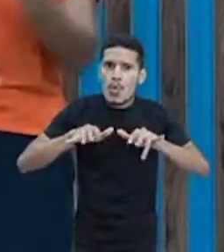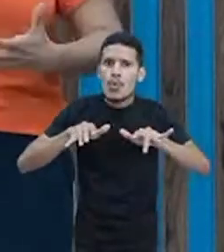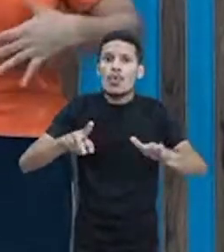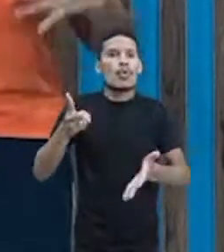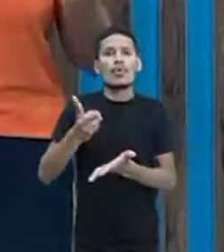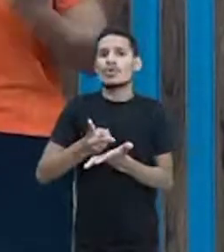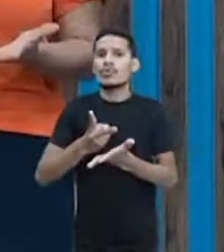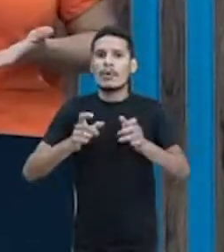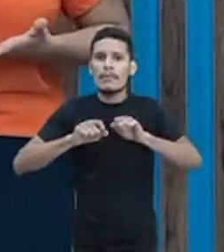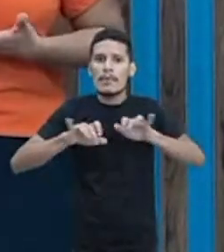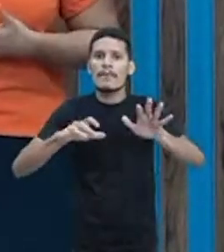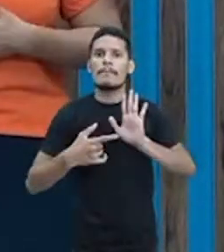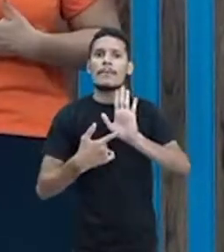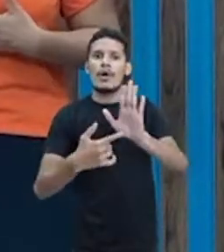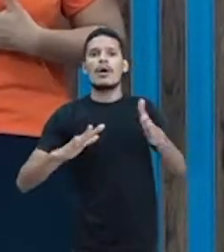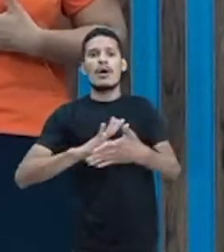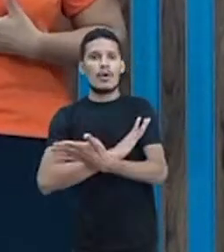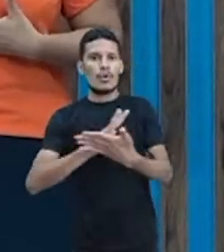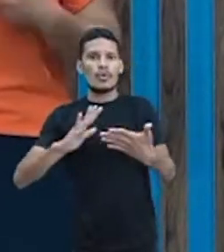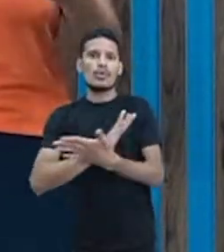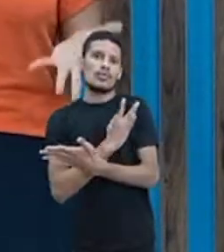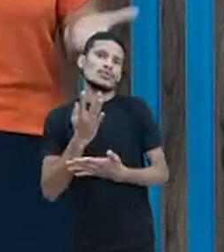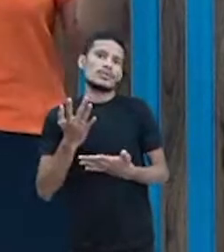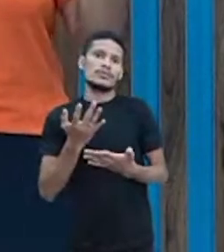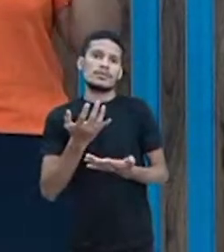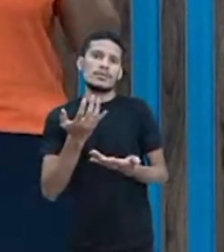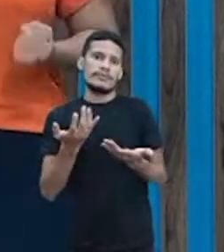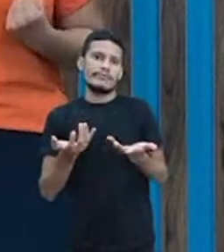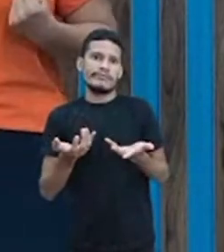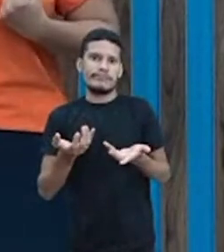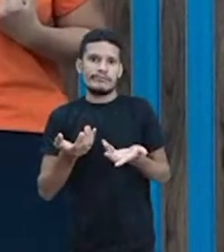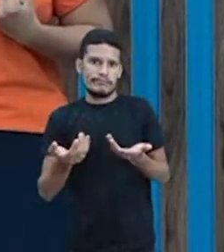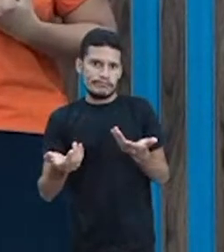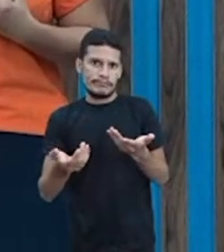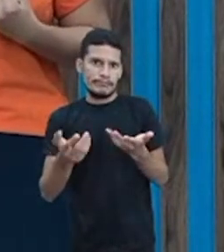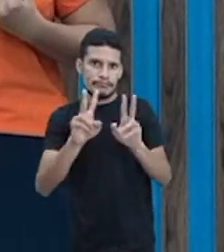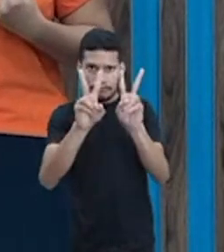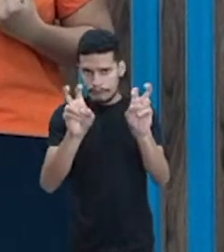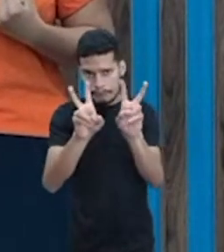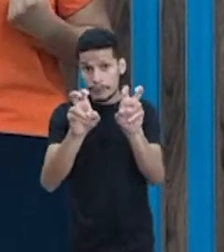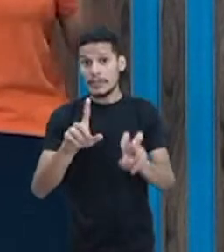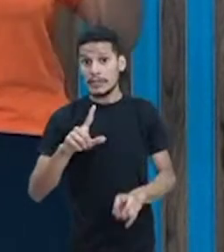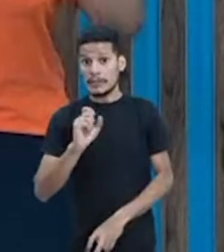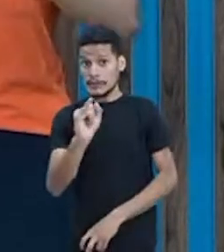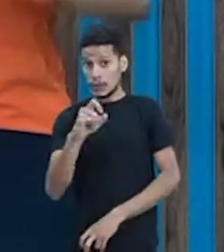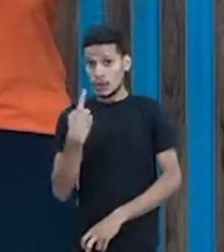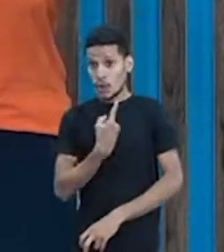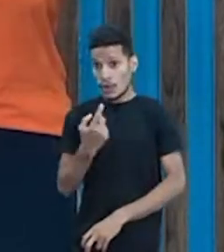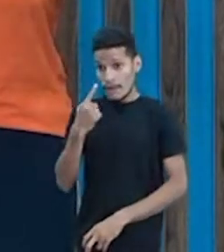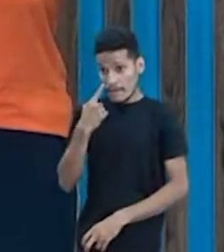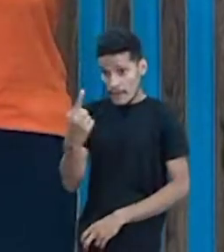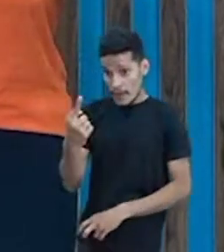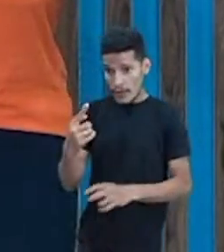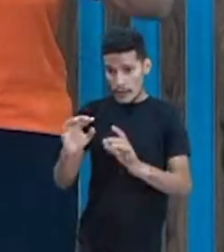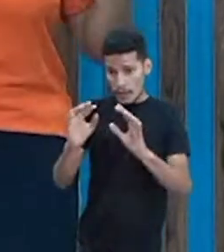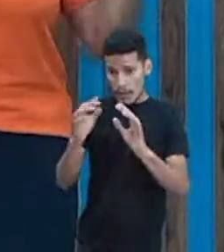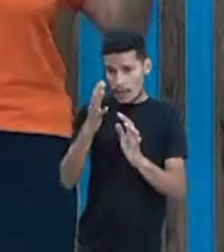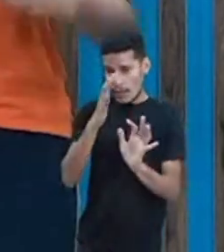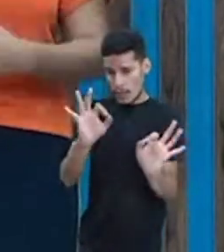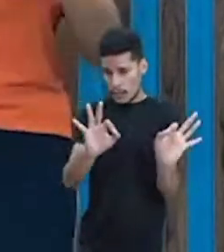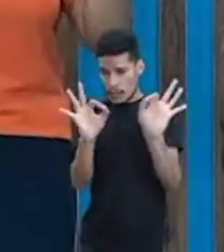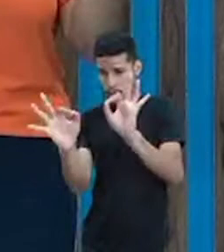continuar reproduzindo alguns discursos, né? E como a gente consome esses produtos culturais, a gente acaba inconscientemente